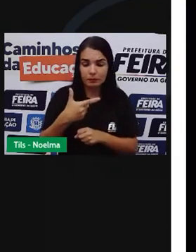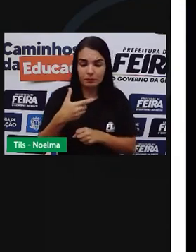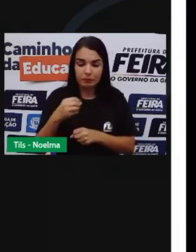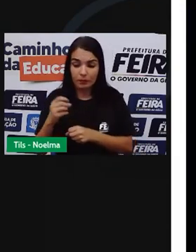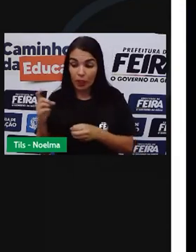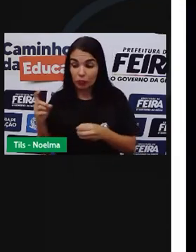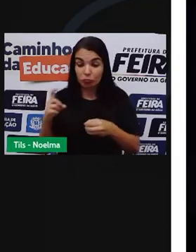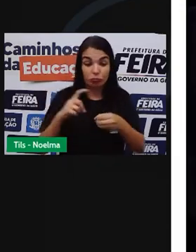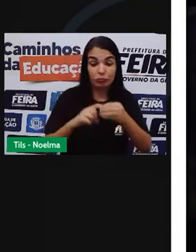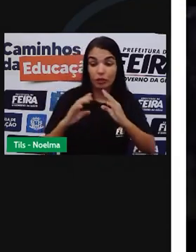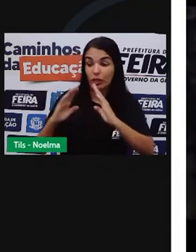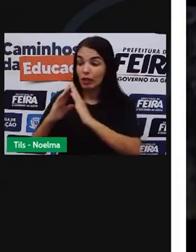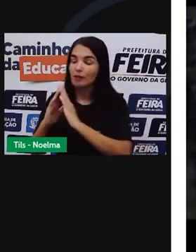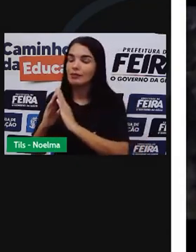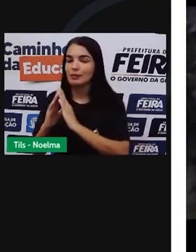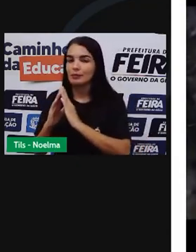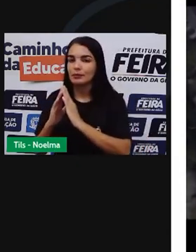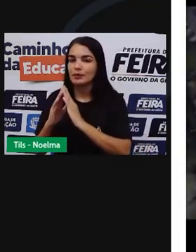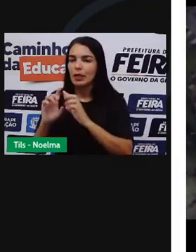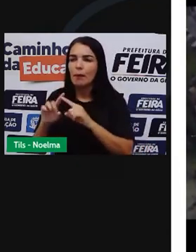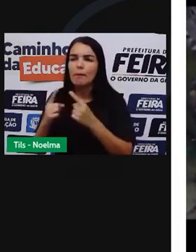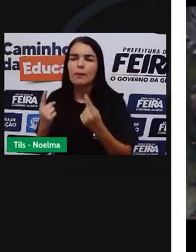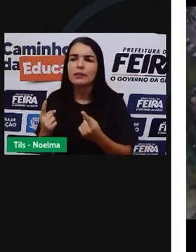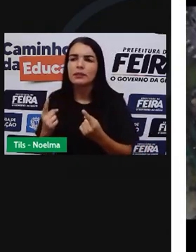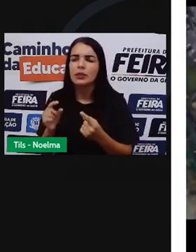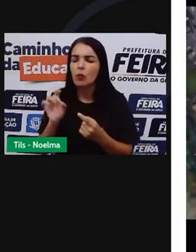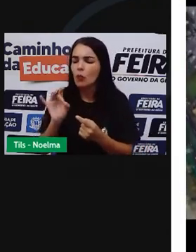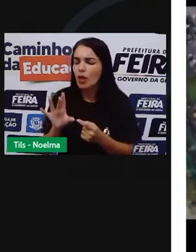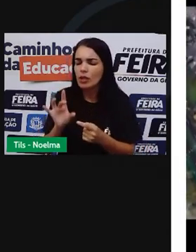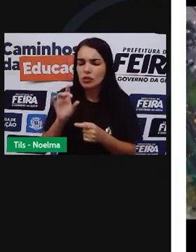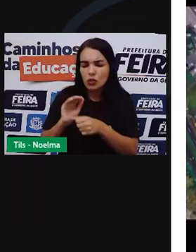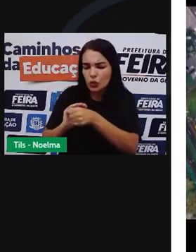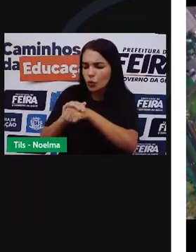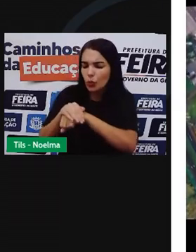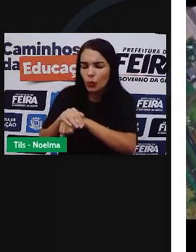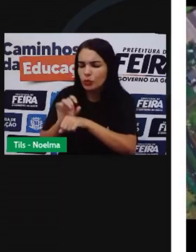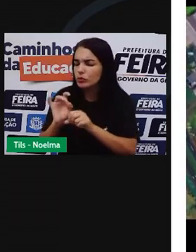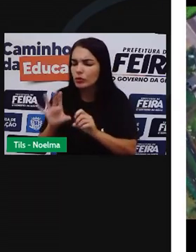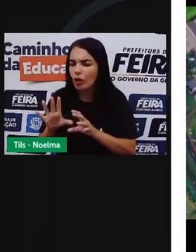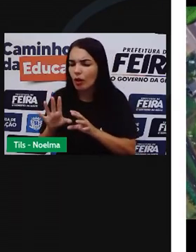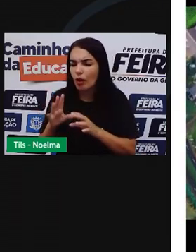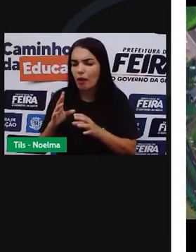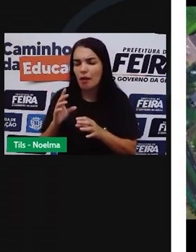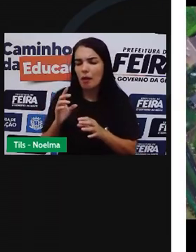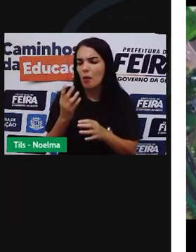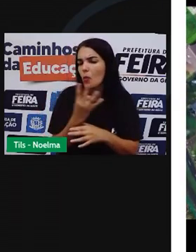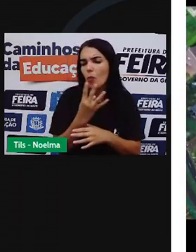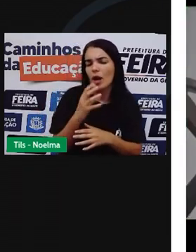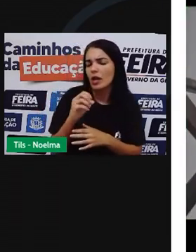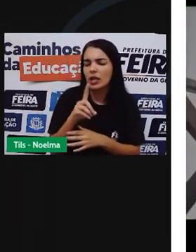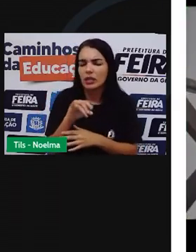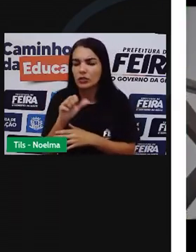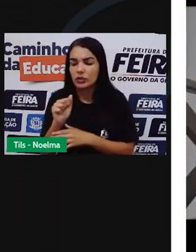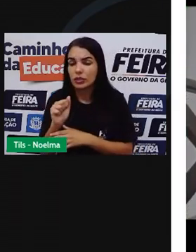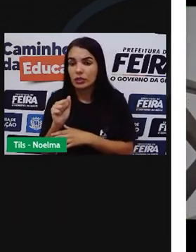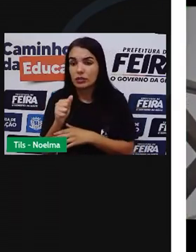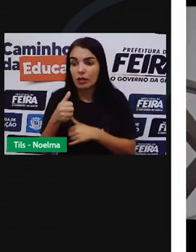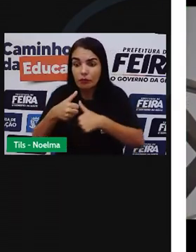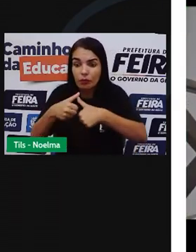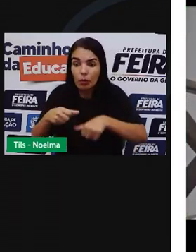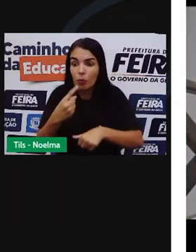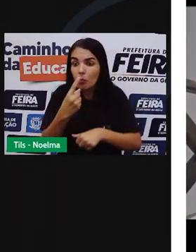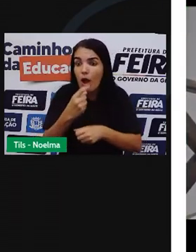de volta às nossas casas. Mas o que seria um período curto, uma quarentena a princípio, durou um ano